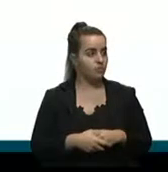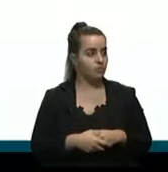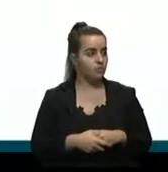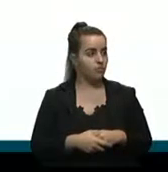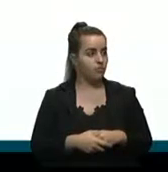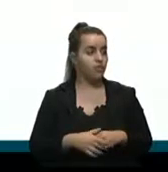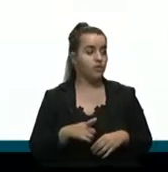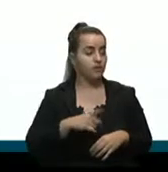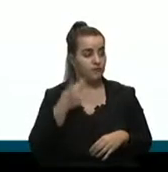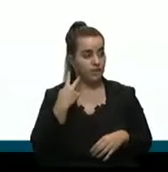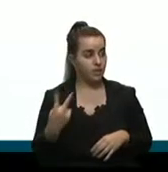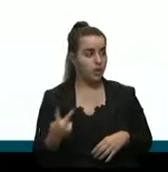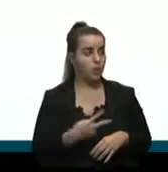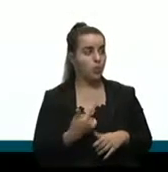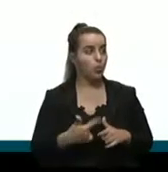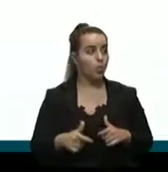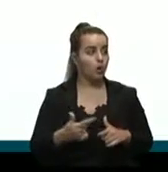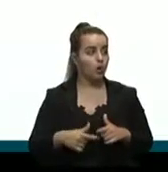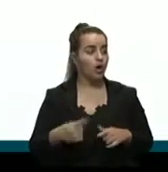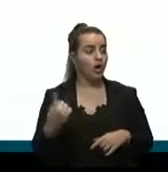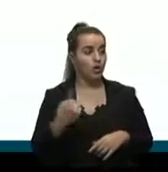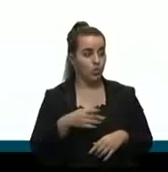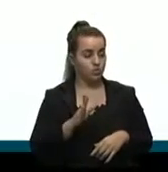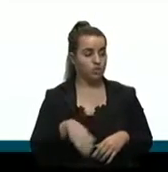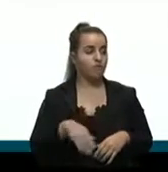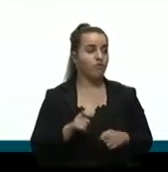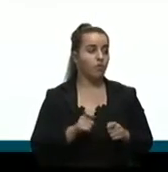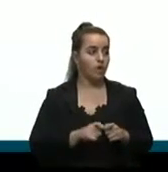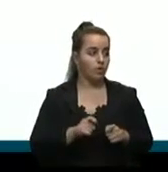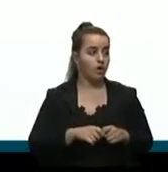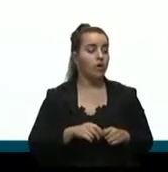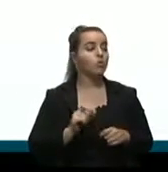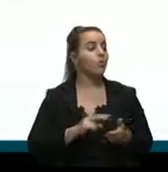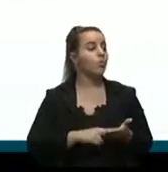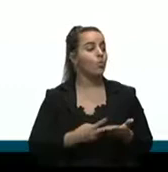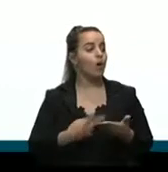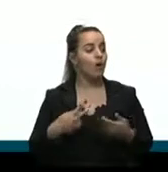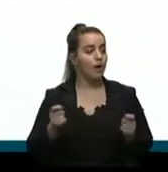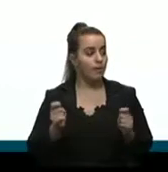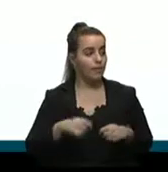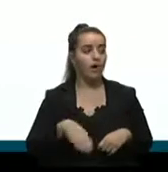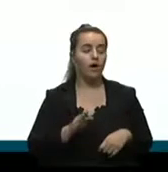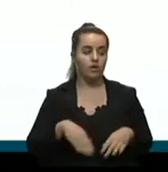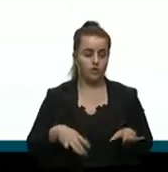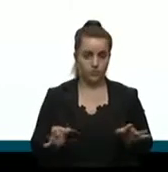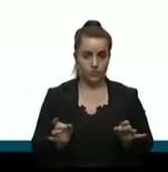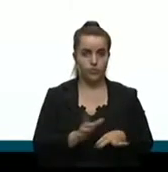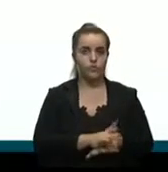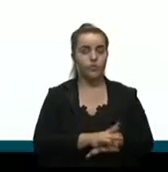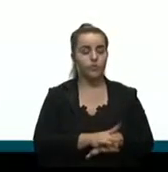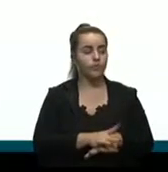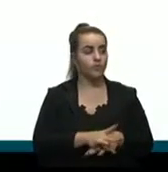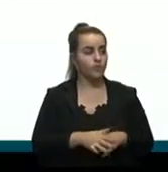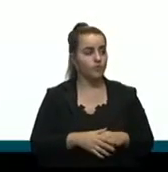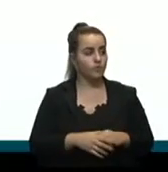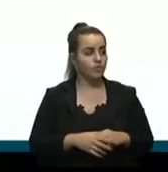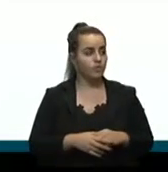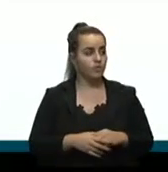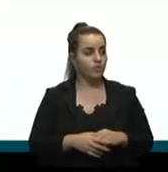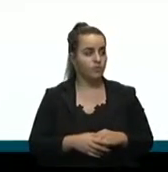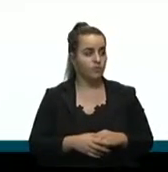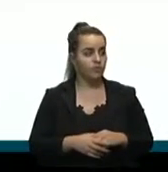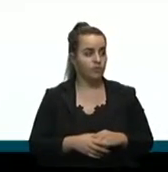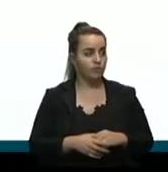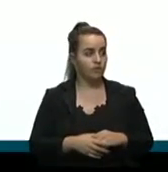E temos que, para ambos os problemas, o passo 1 já foi realizado, ou seja, as hipóteses já foram fixadas.